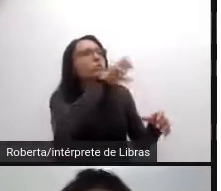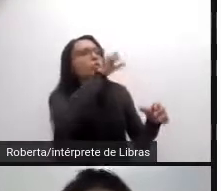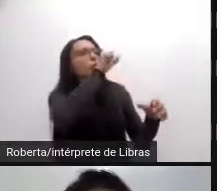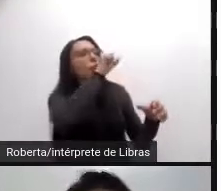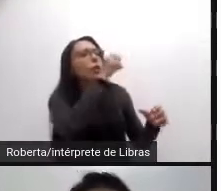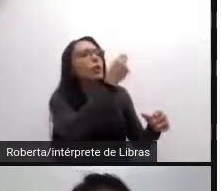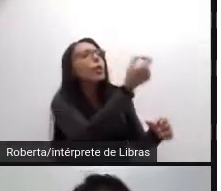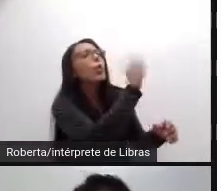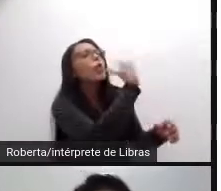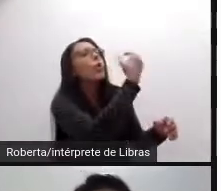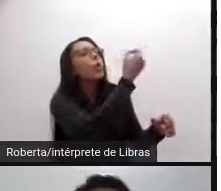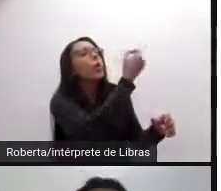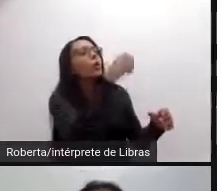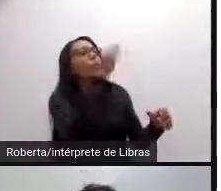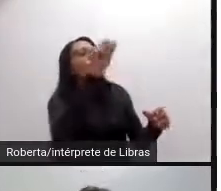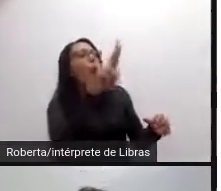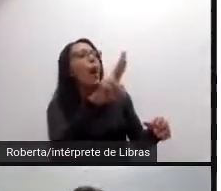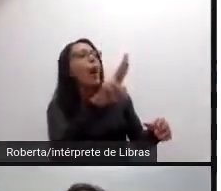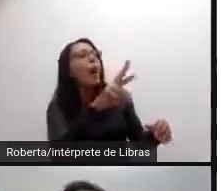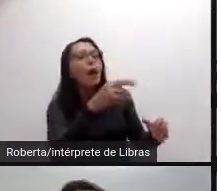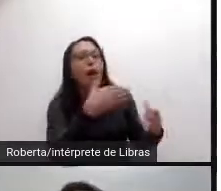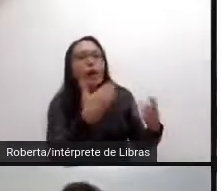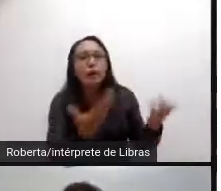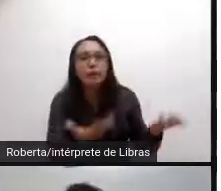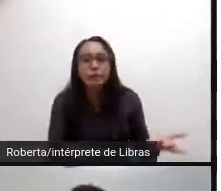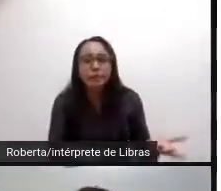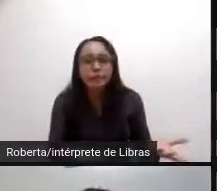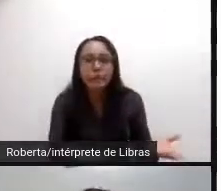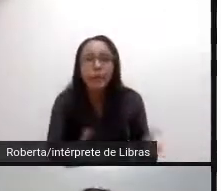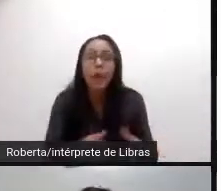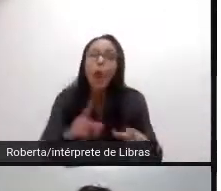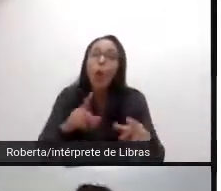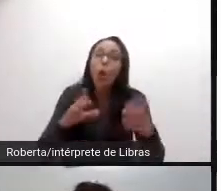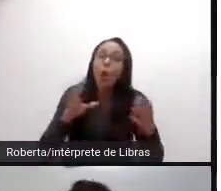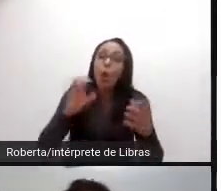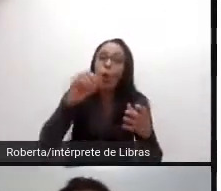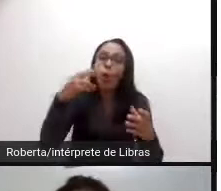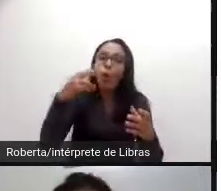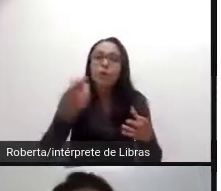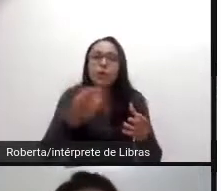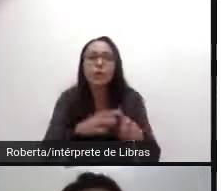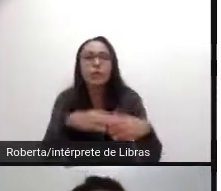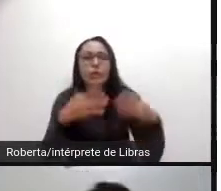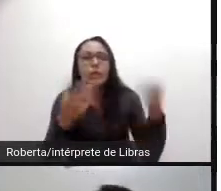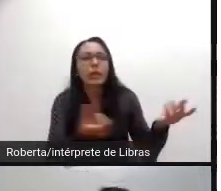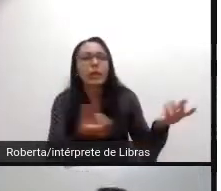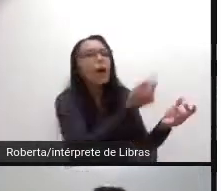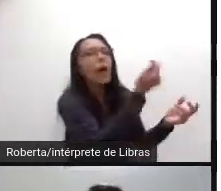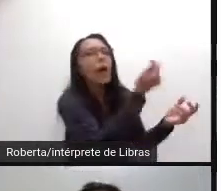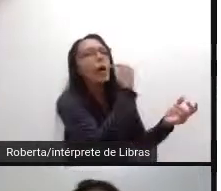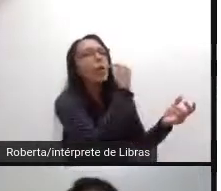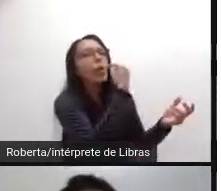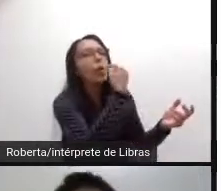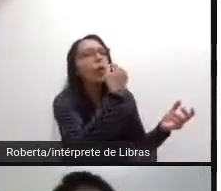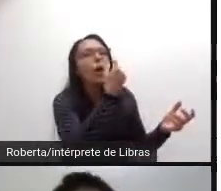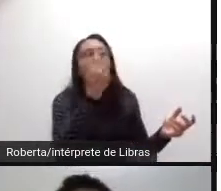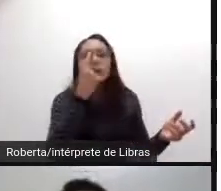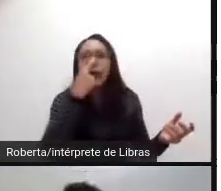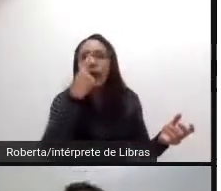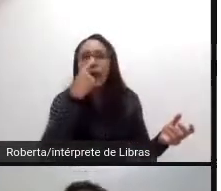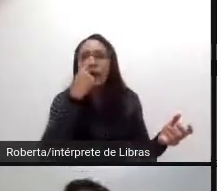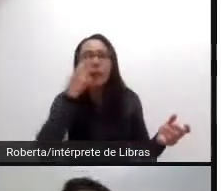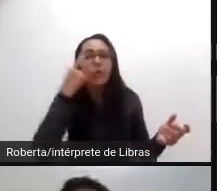suspensas no ar naquele momento, ou se você levar essas gotículas até a boca, nariz ou